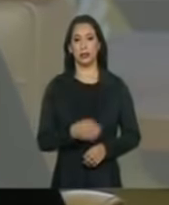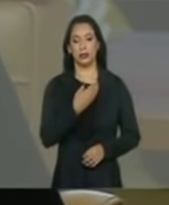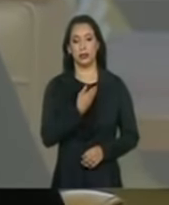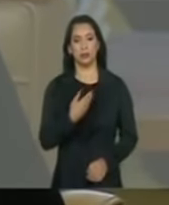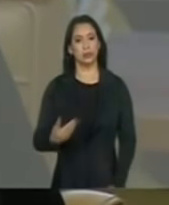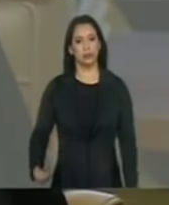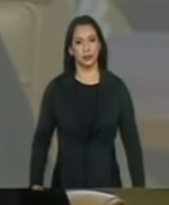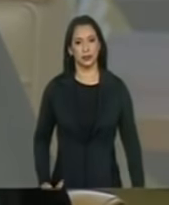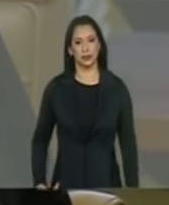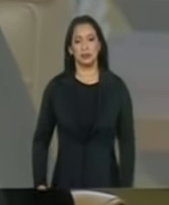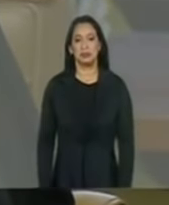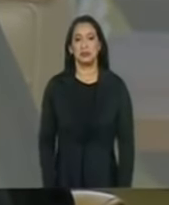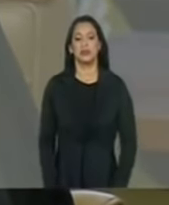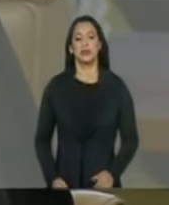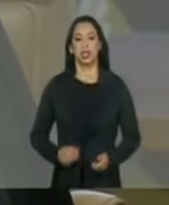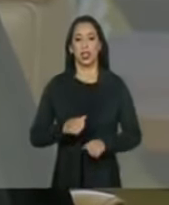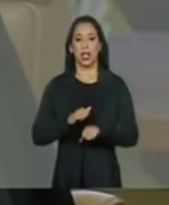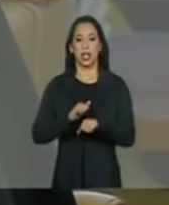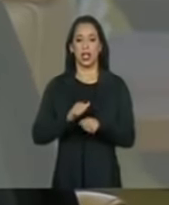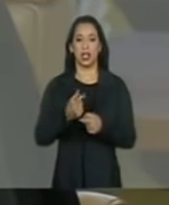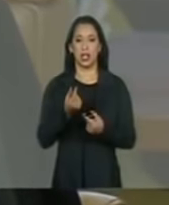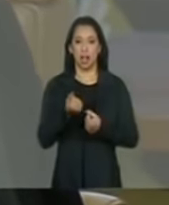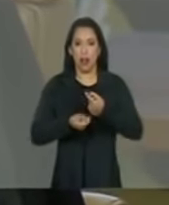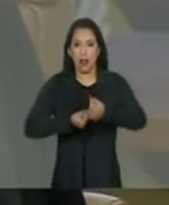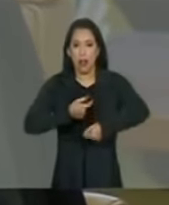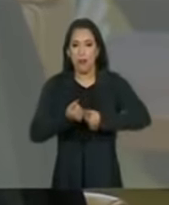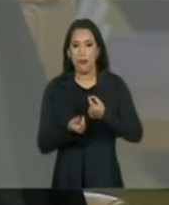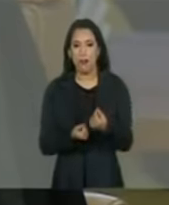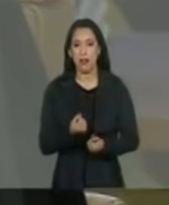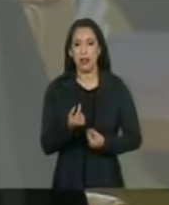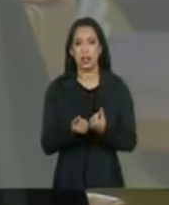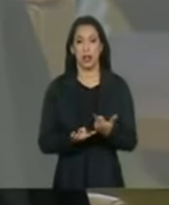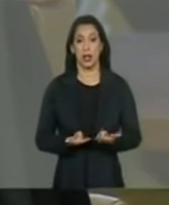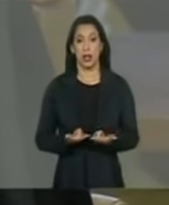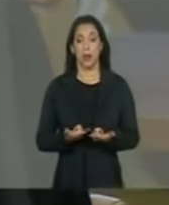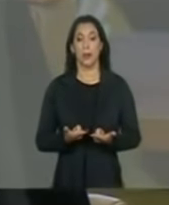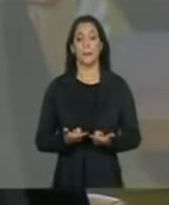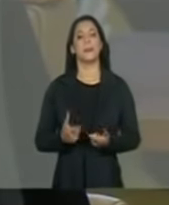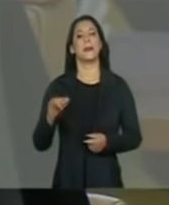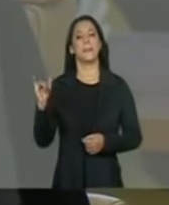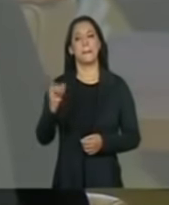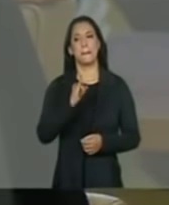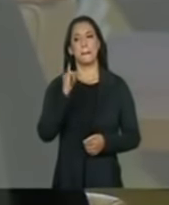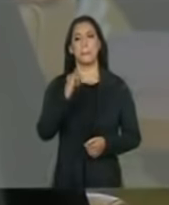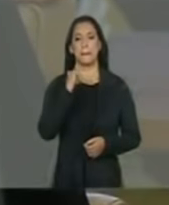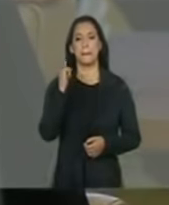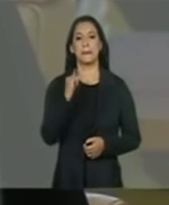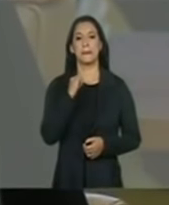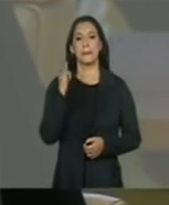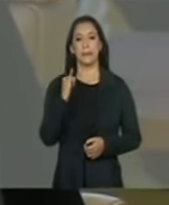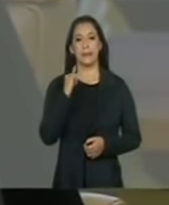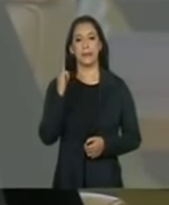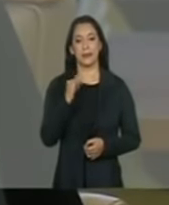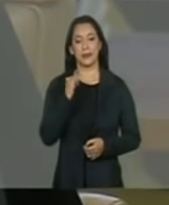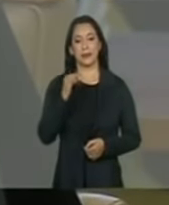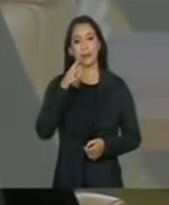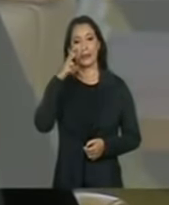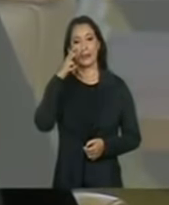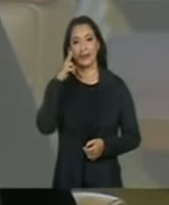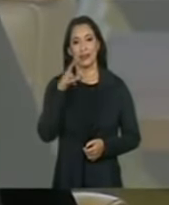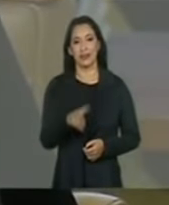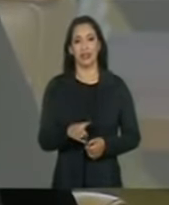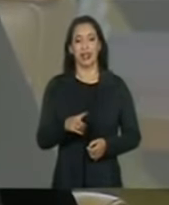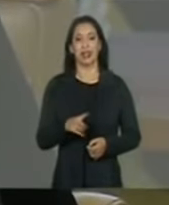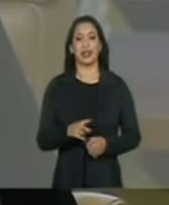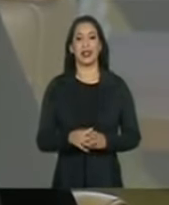e à lavagem de dinheiro torna se importante advertir neste ponto porque com a instauração